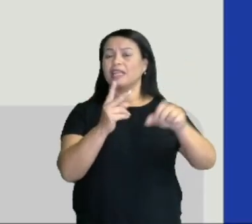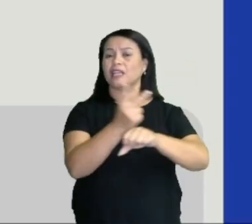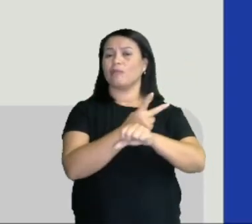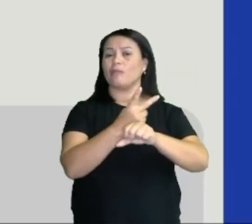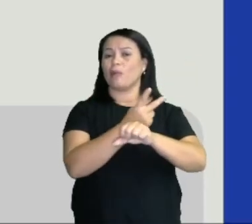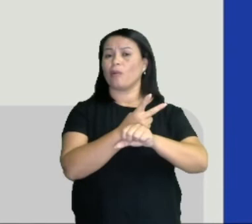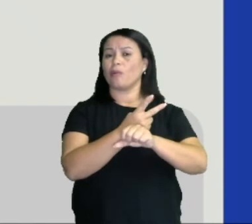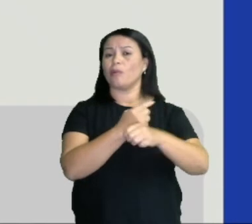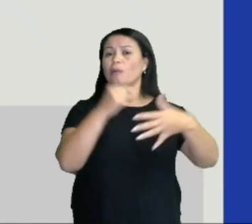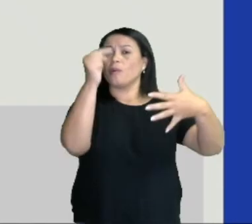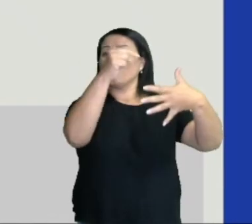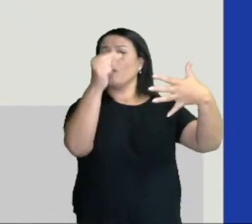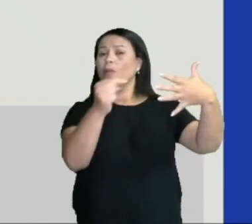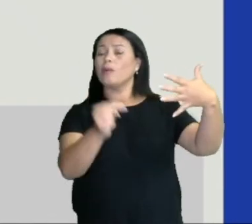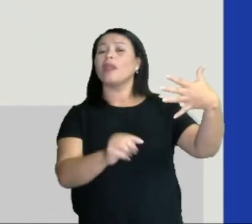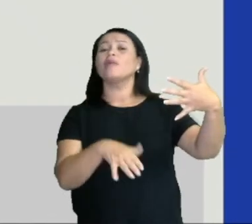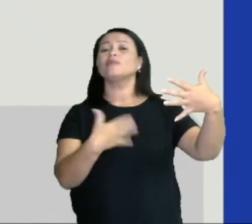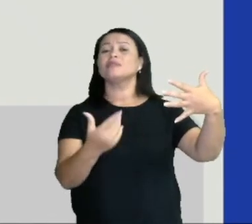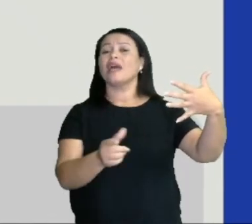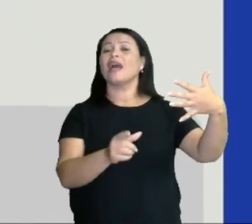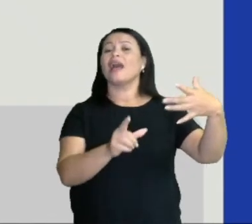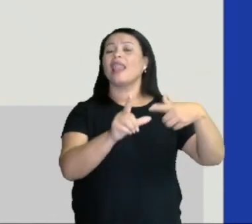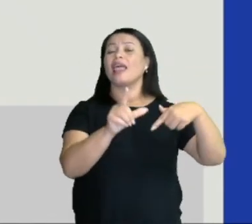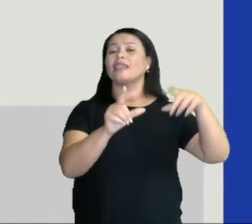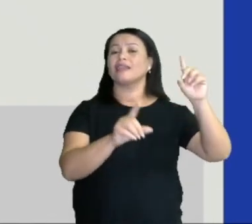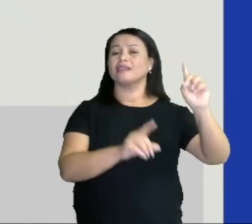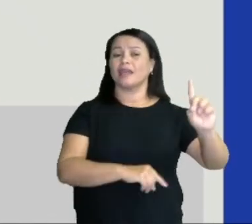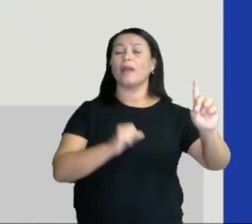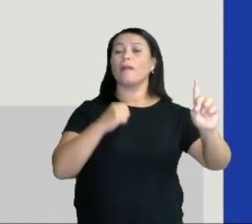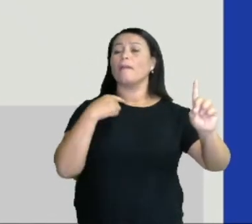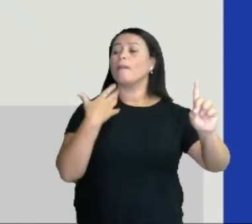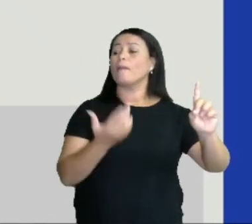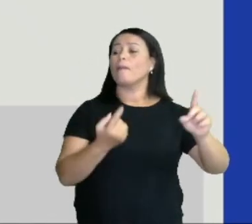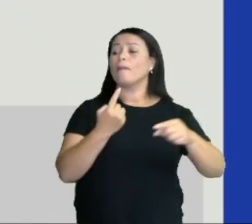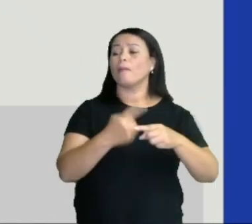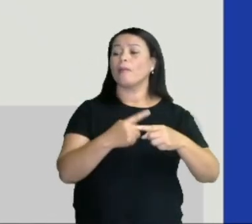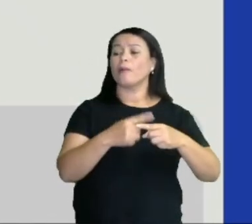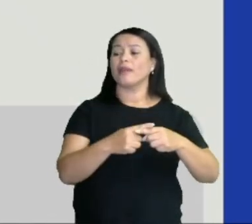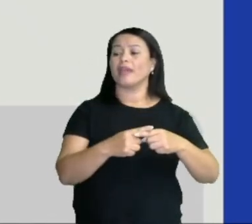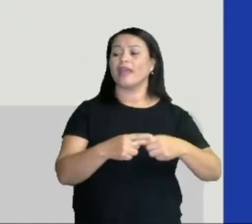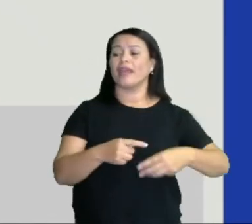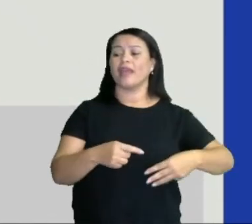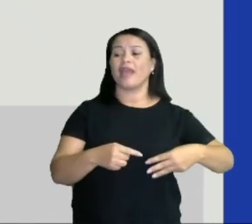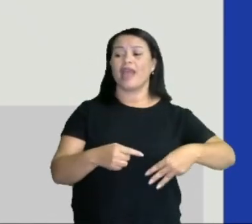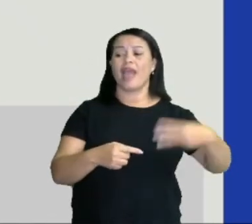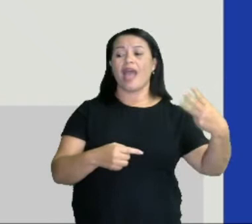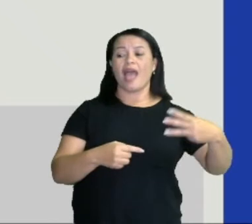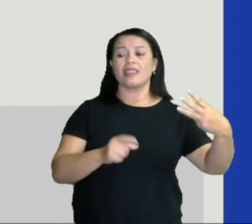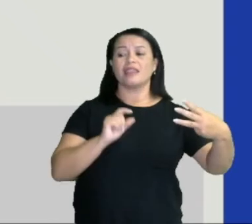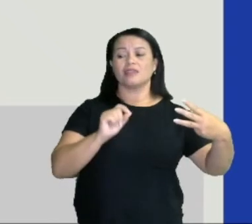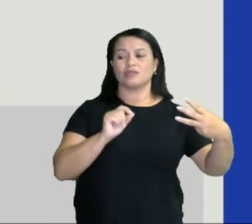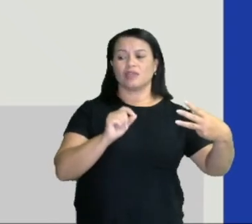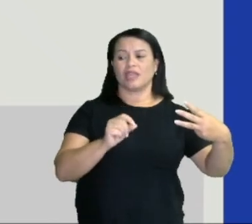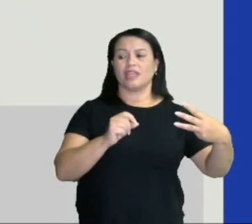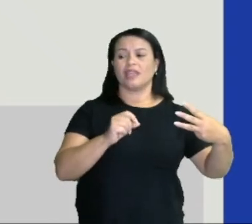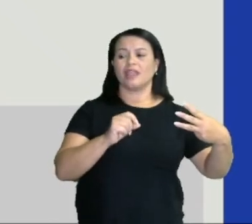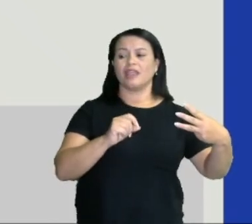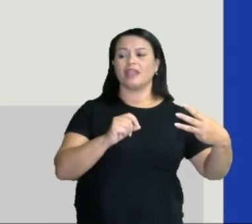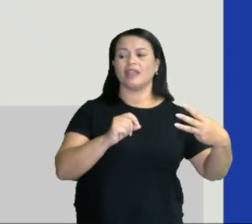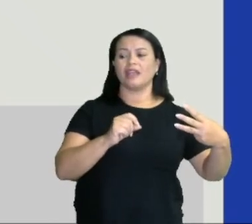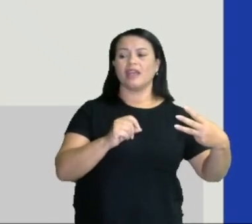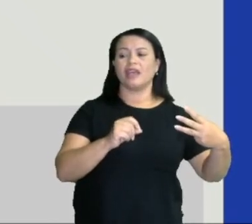aqui, é a alternativa D, pois na frase 3, ele está se referindo